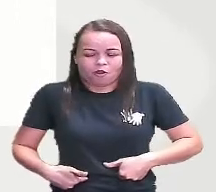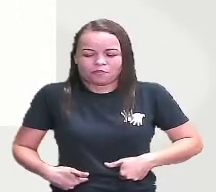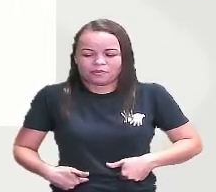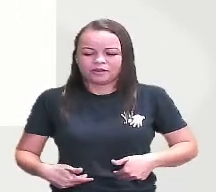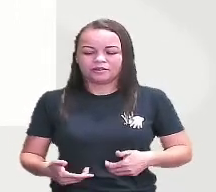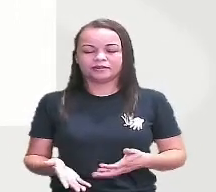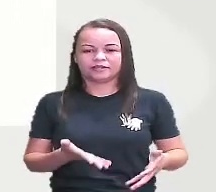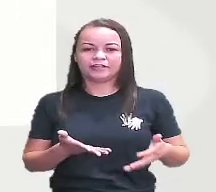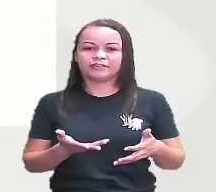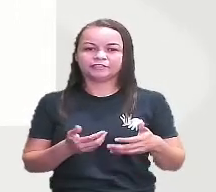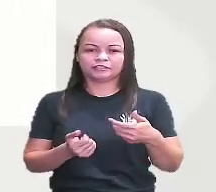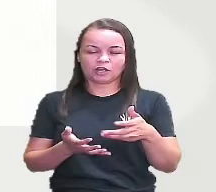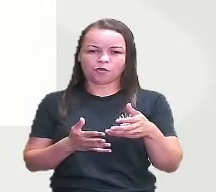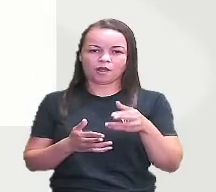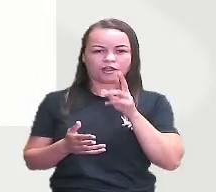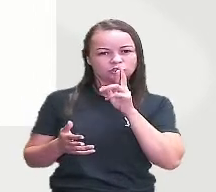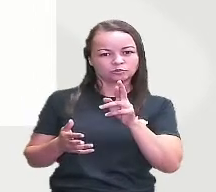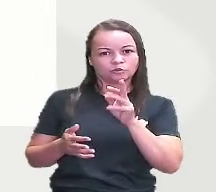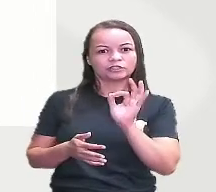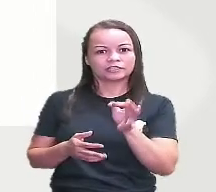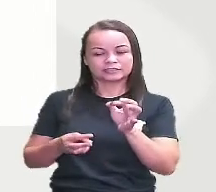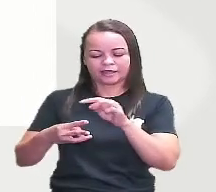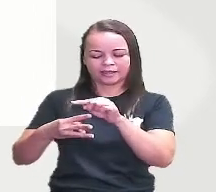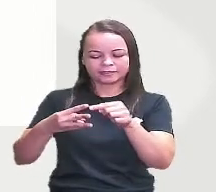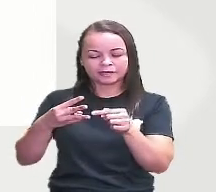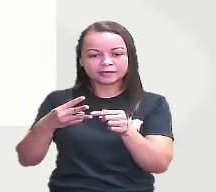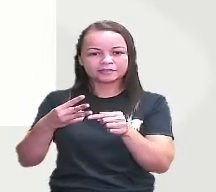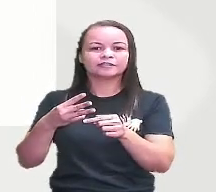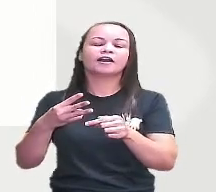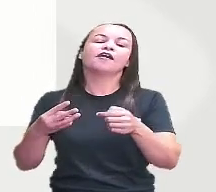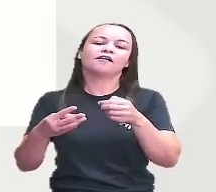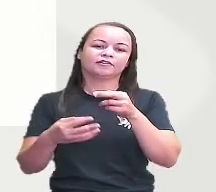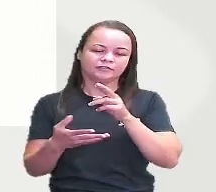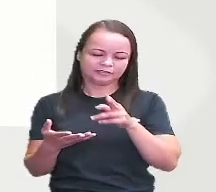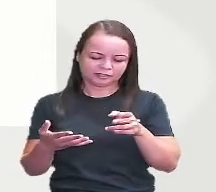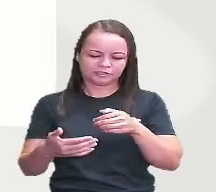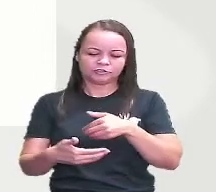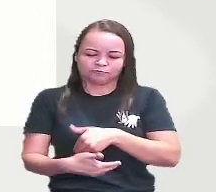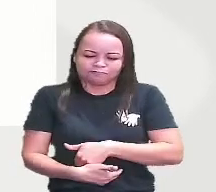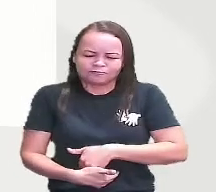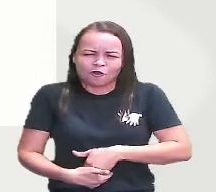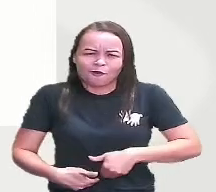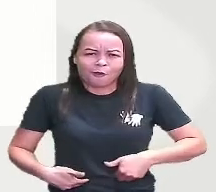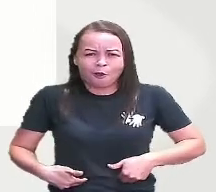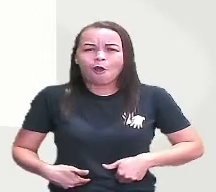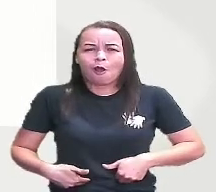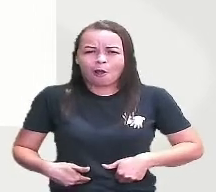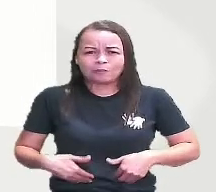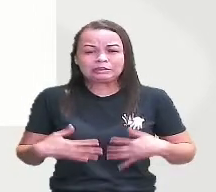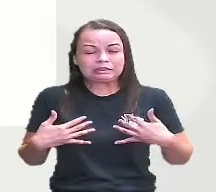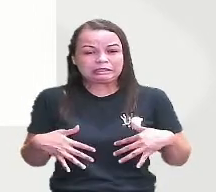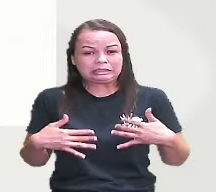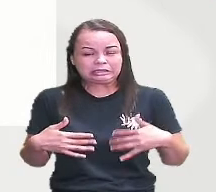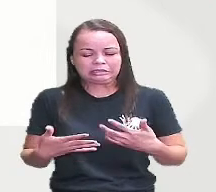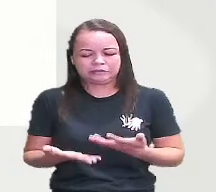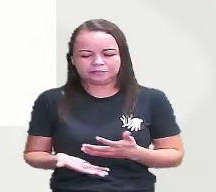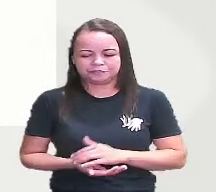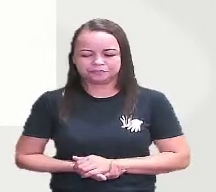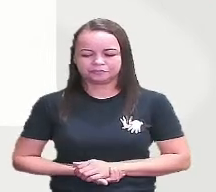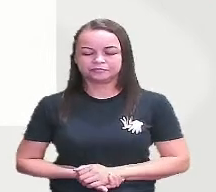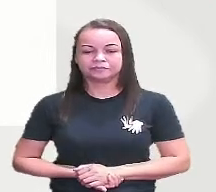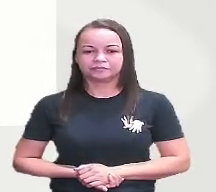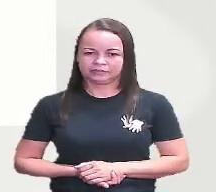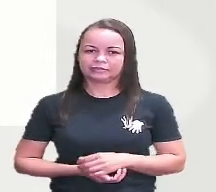a resposta correta é: estava com muita fome, não é isso? Isso mesmo.